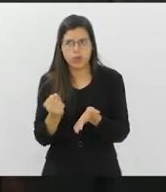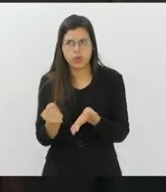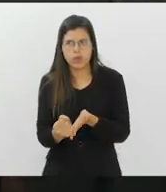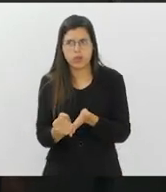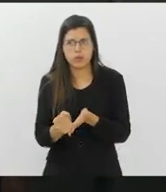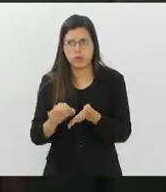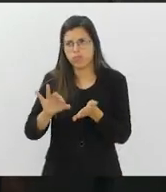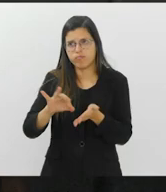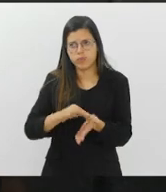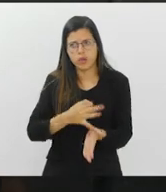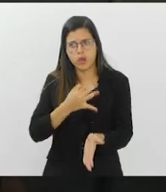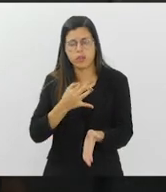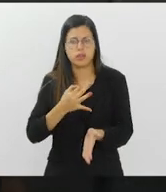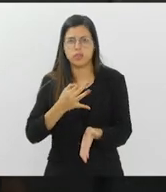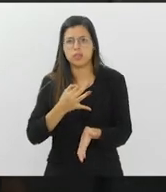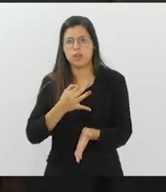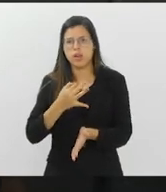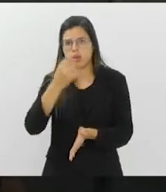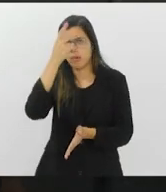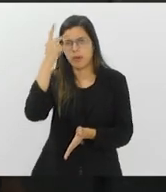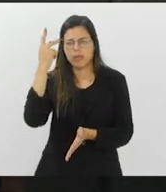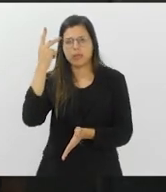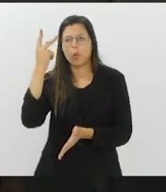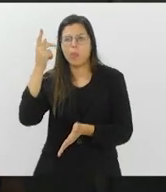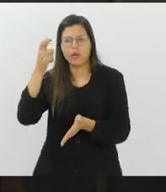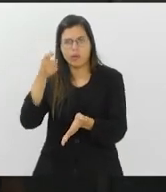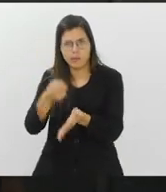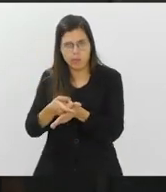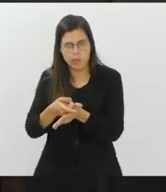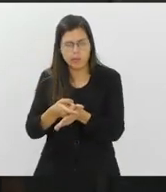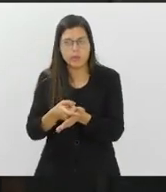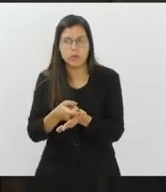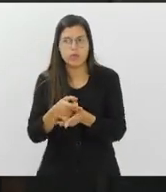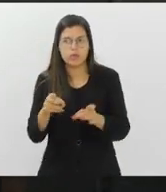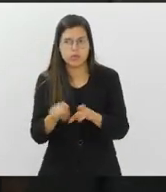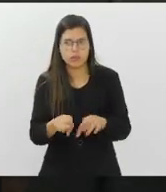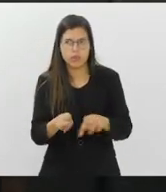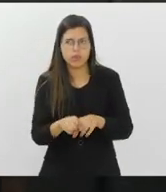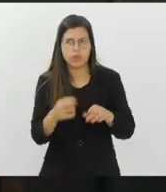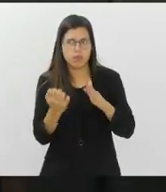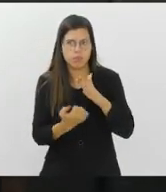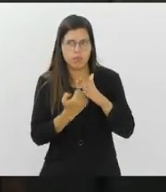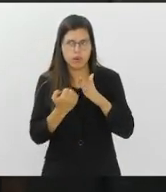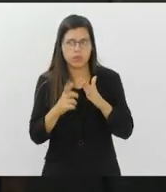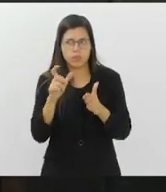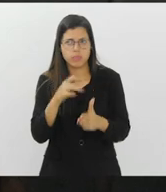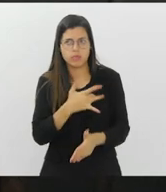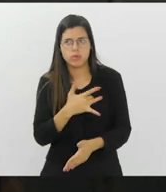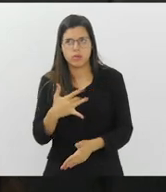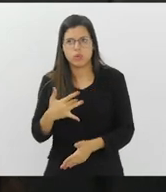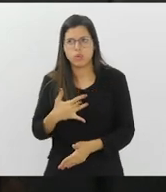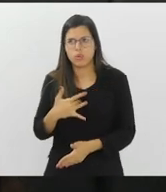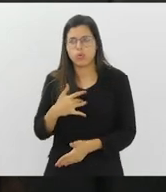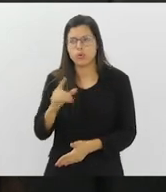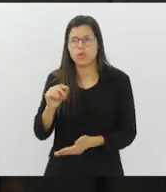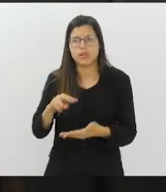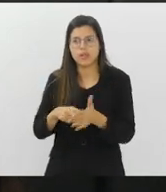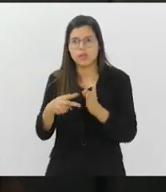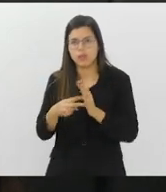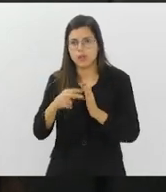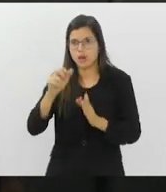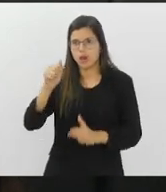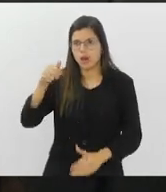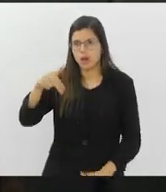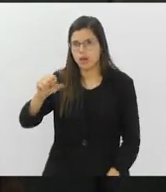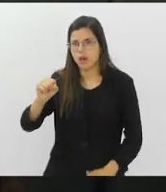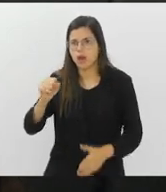foi assinado tanto pelo contratante quanto pelo operador de plano de saúde equivale. Ou seja, a agência foi excluída desse processo,